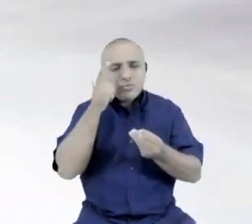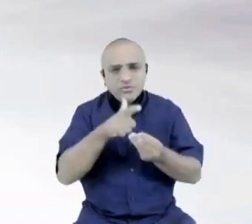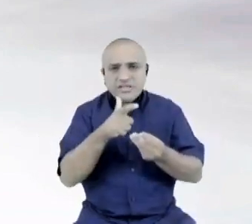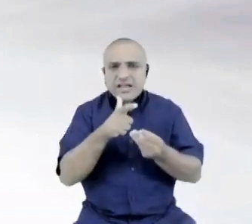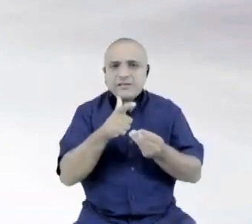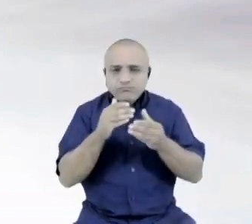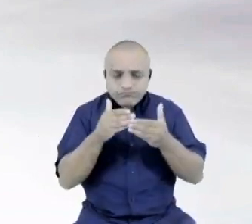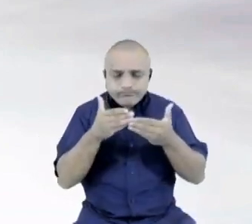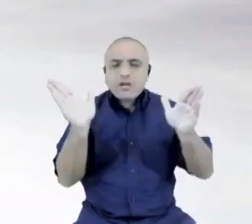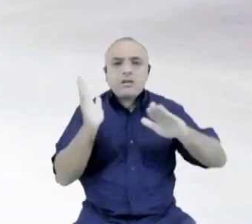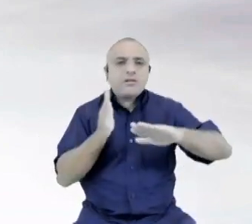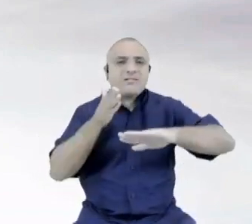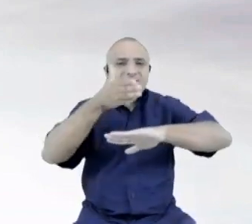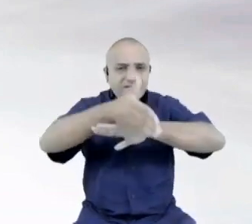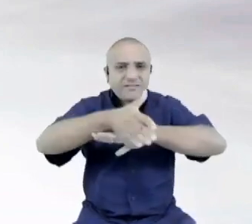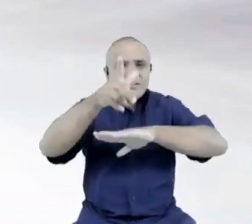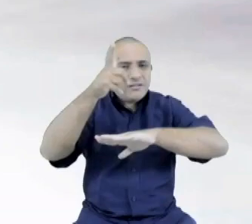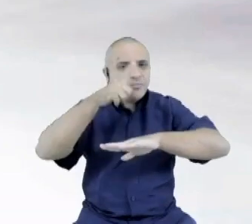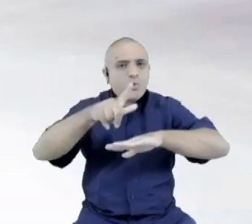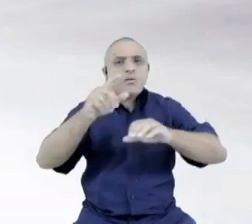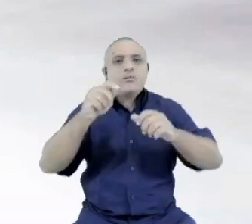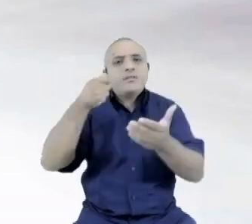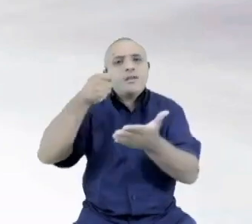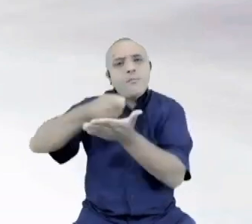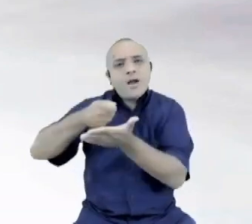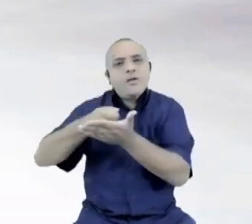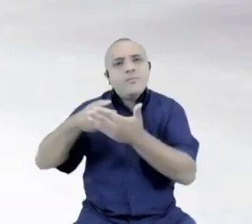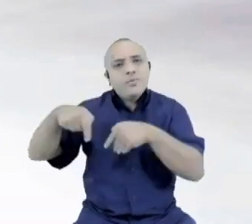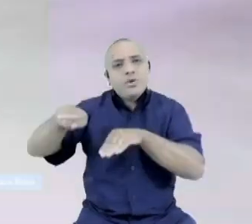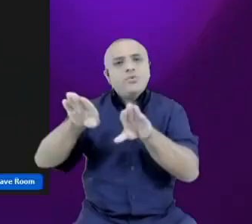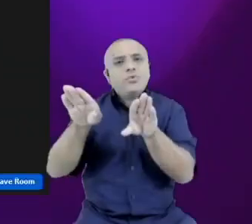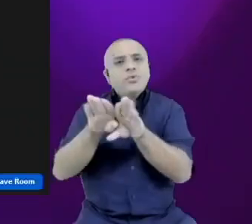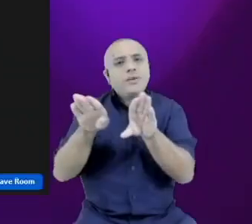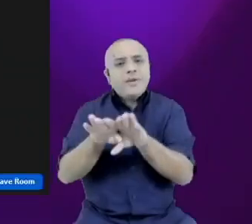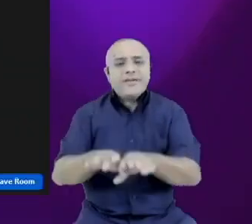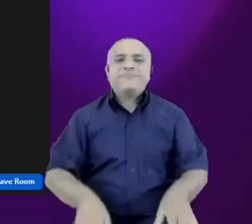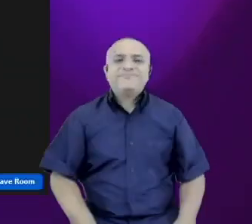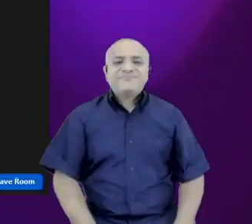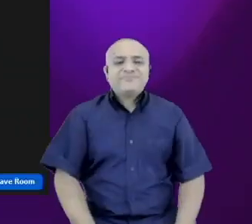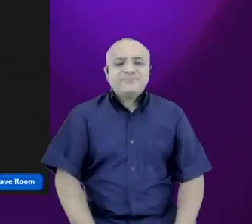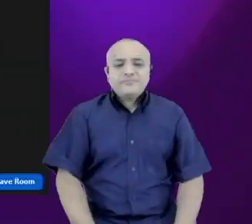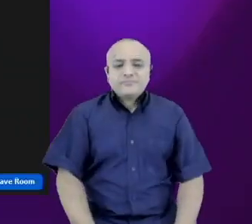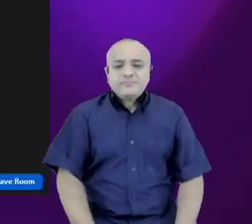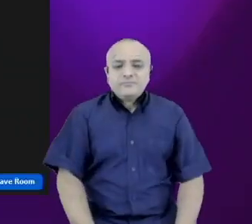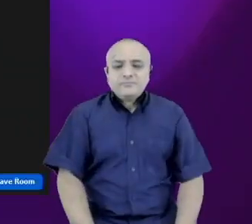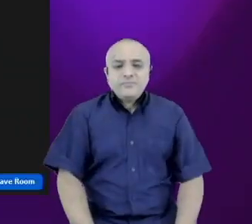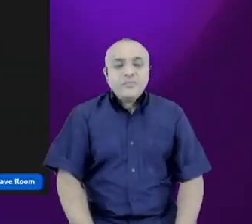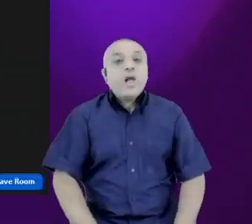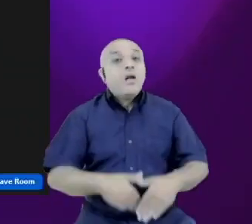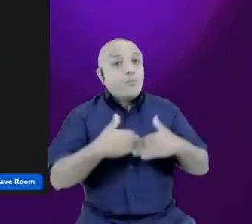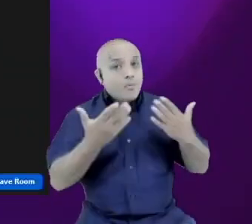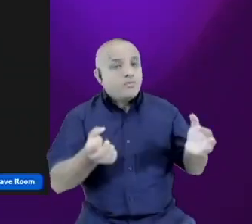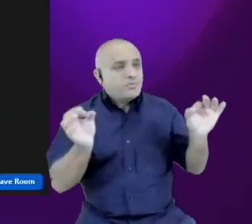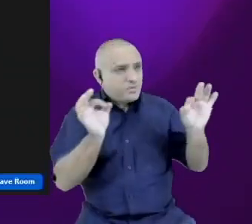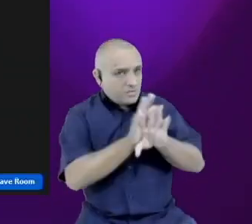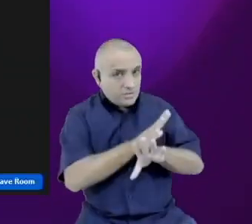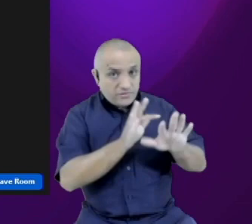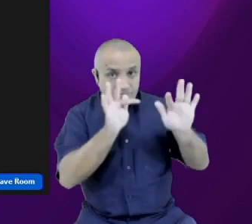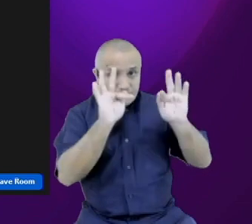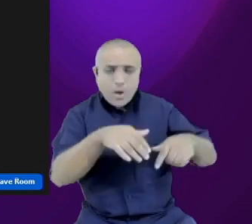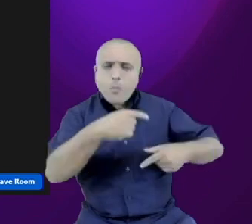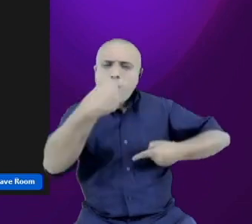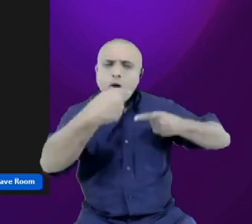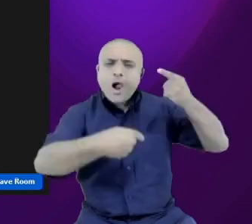quebrar essa barreira para que a gente possa ser pago por isso também. Ok. Bom, chegamos aí ao final do nosso